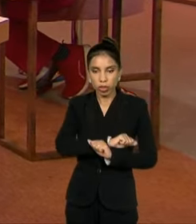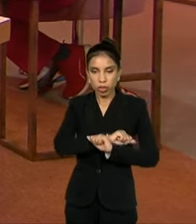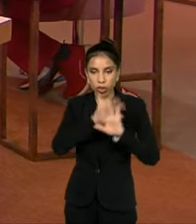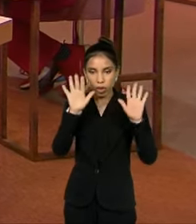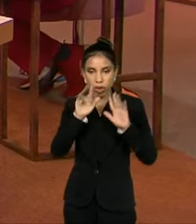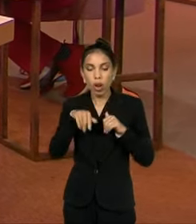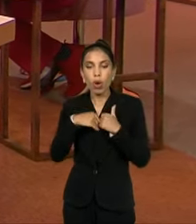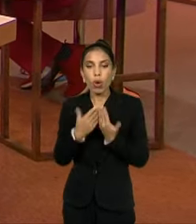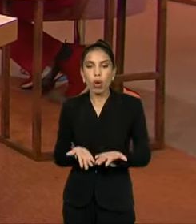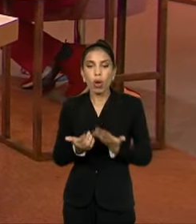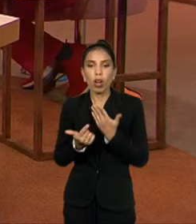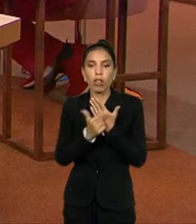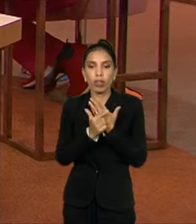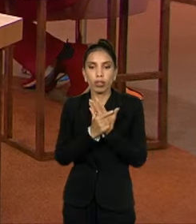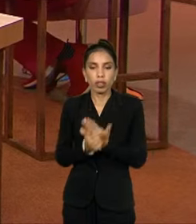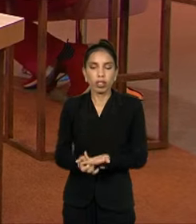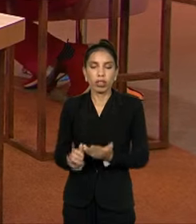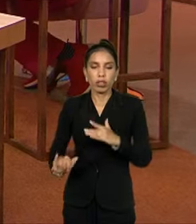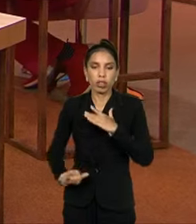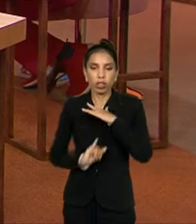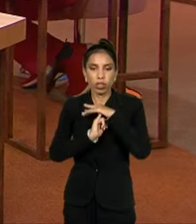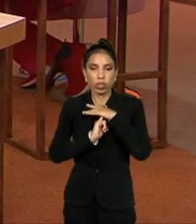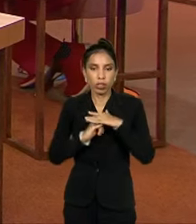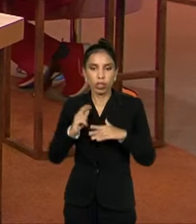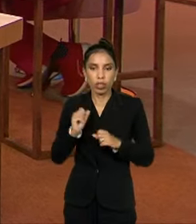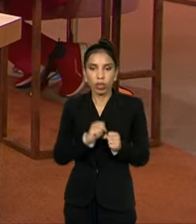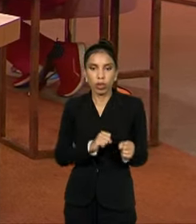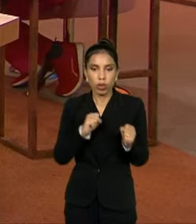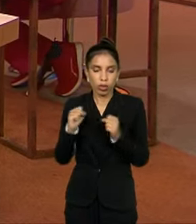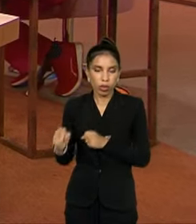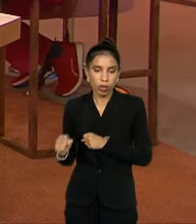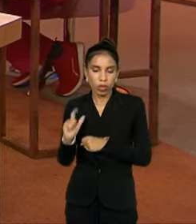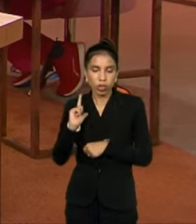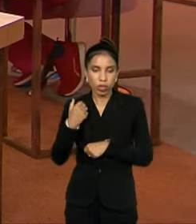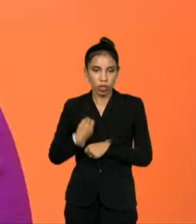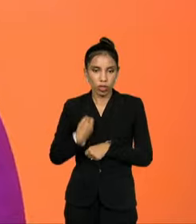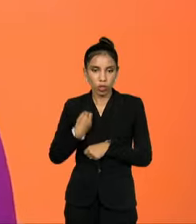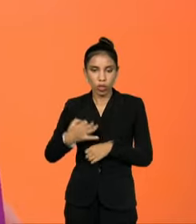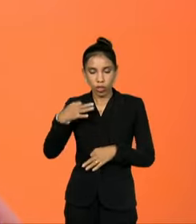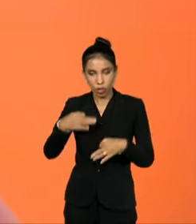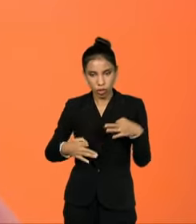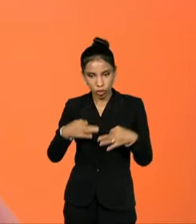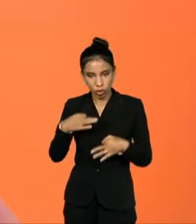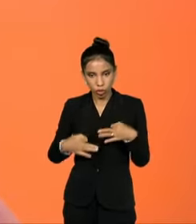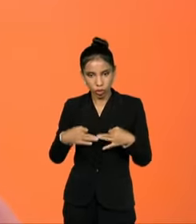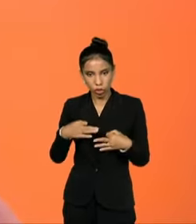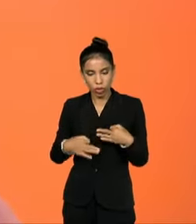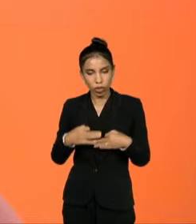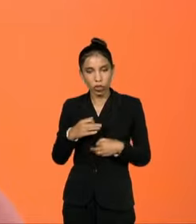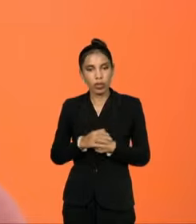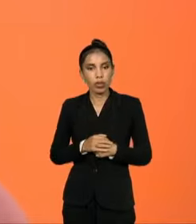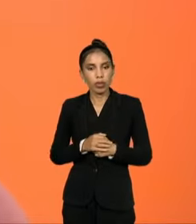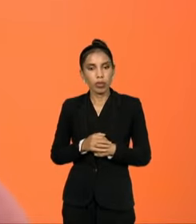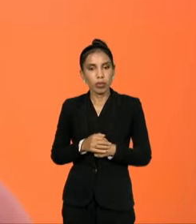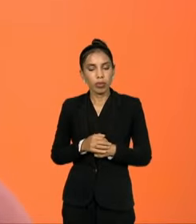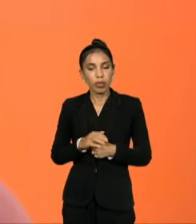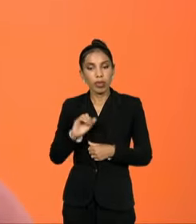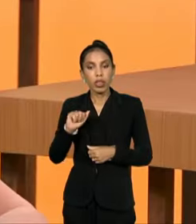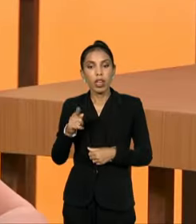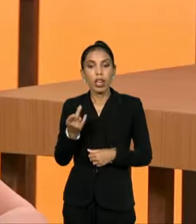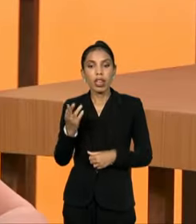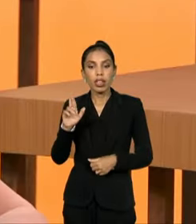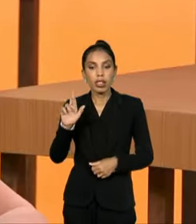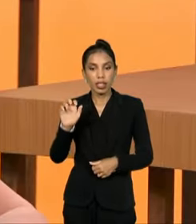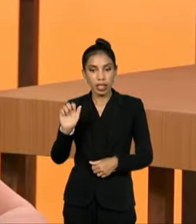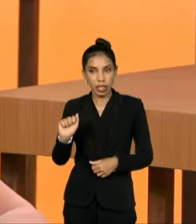qual é a função institucional do poder que eu ocupo no judiciário. Porque isso é muito legal, você, porque a Andréia tem uma coisa